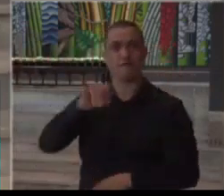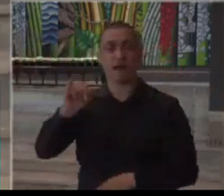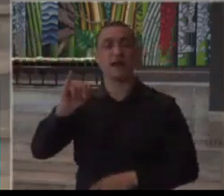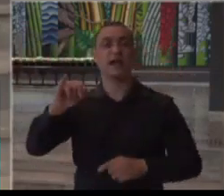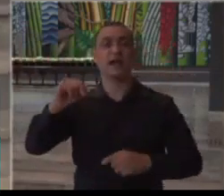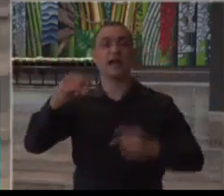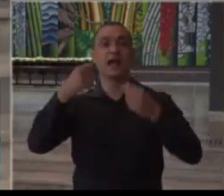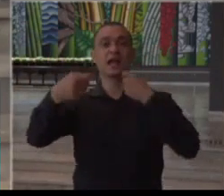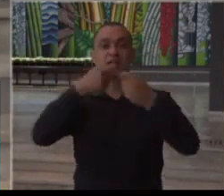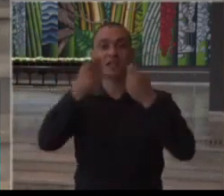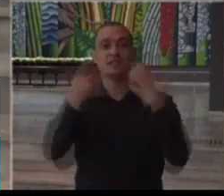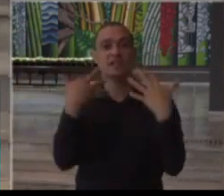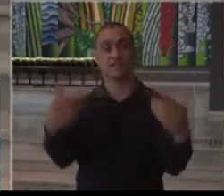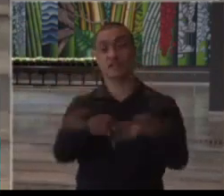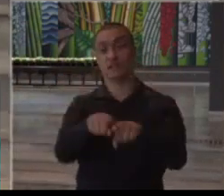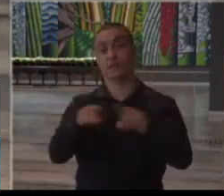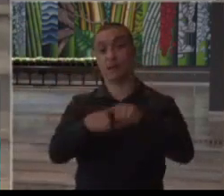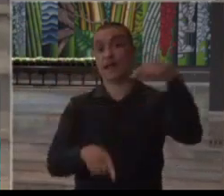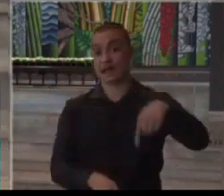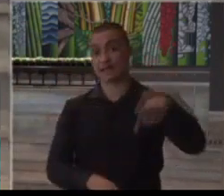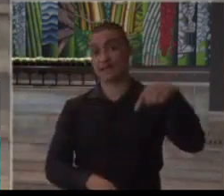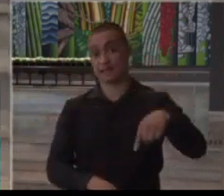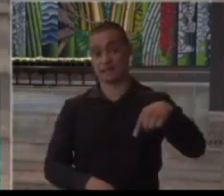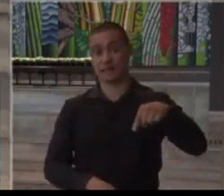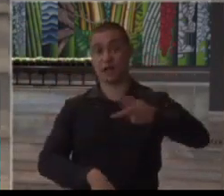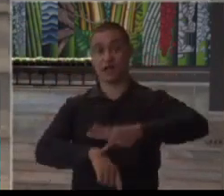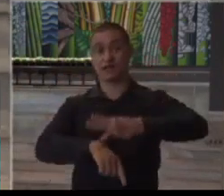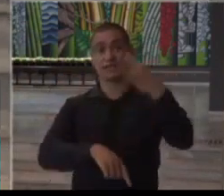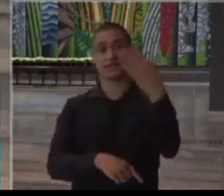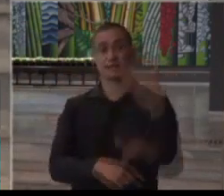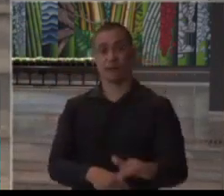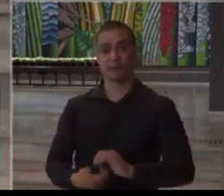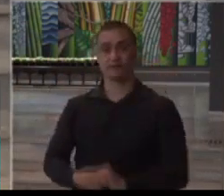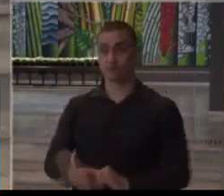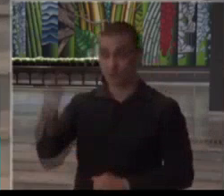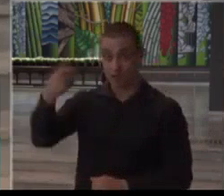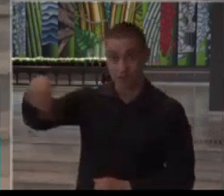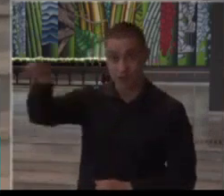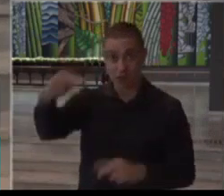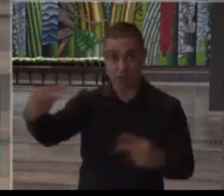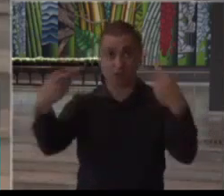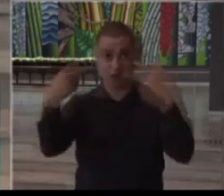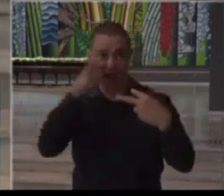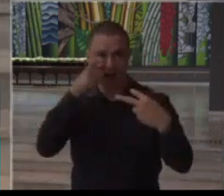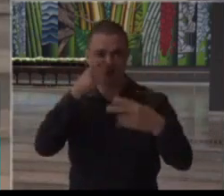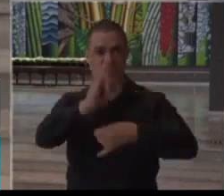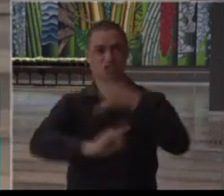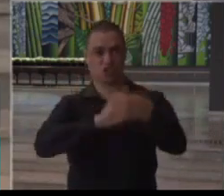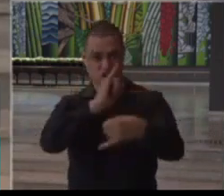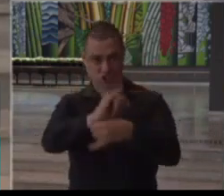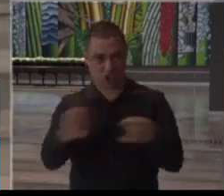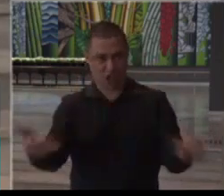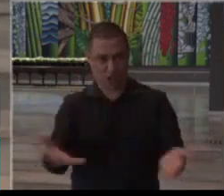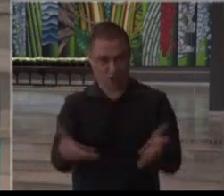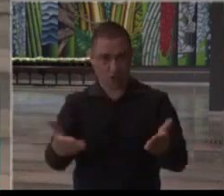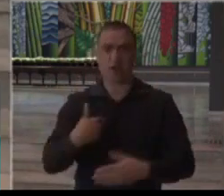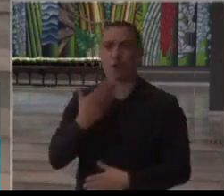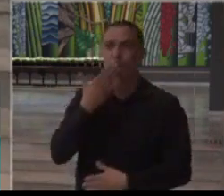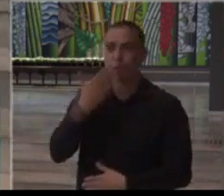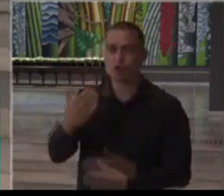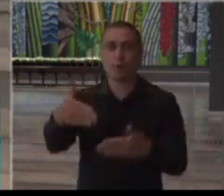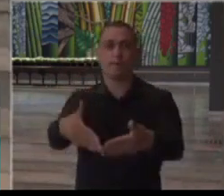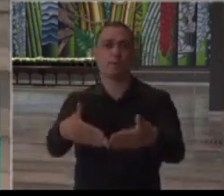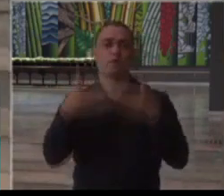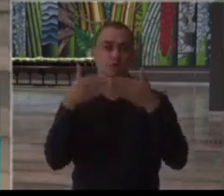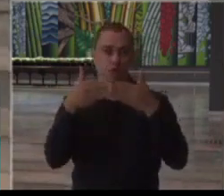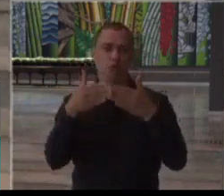haverá uma coletiva de imprensa aqui mesmo às 15h30. Aos que nos acompanham online nesse momento, peço